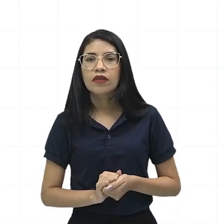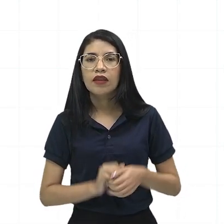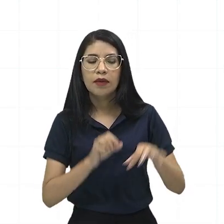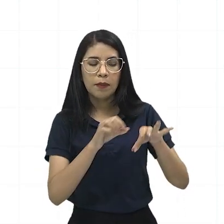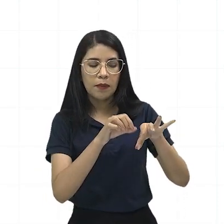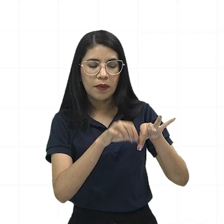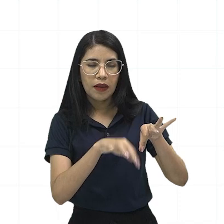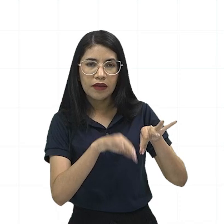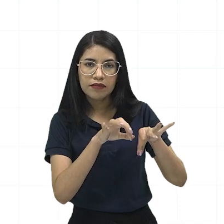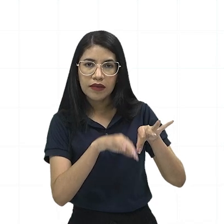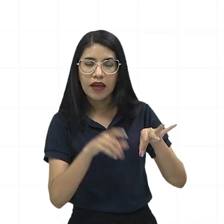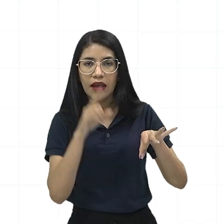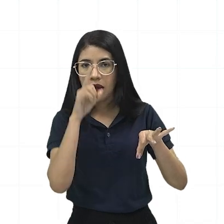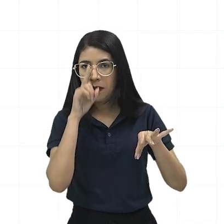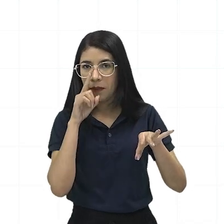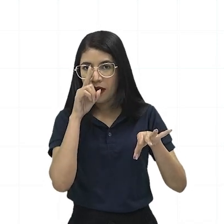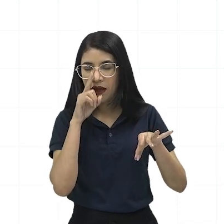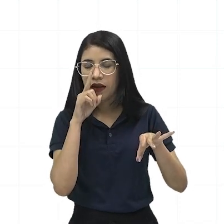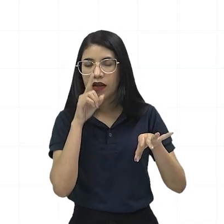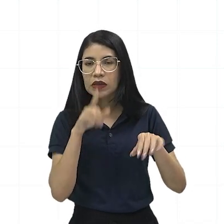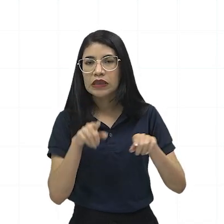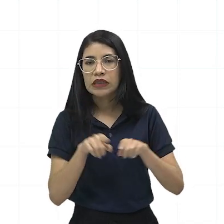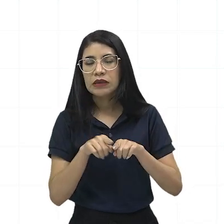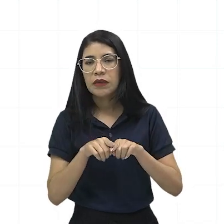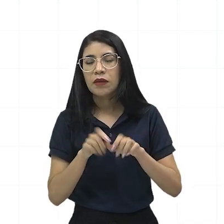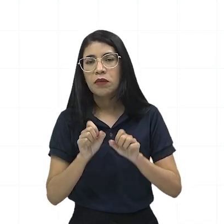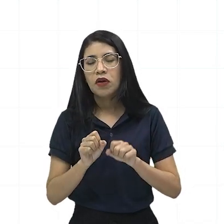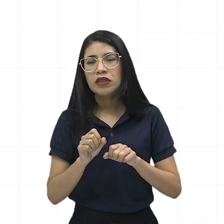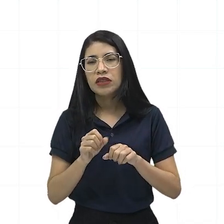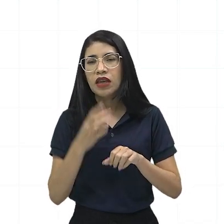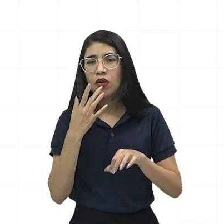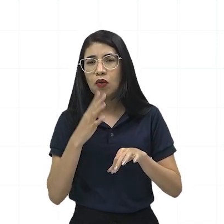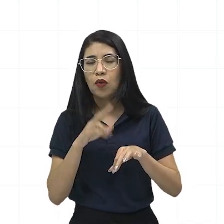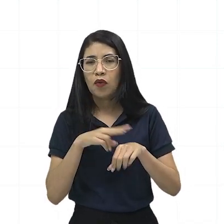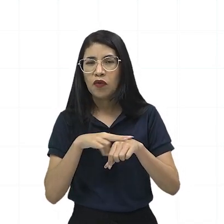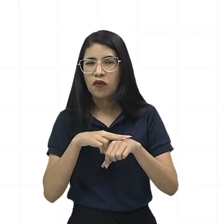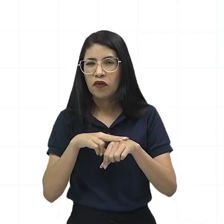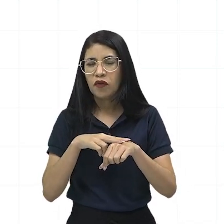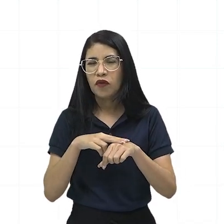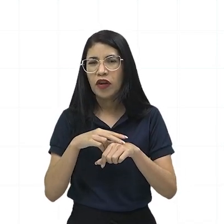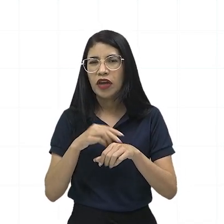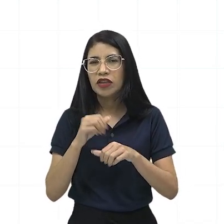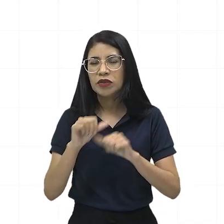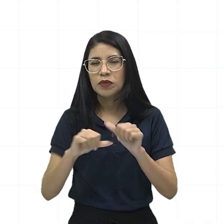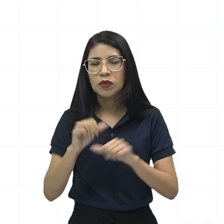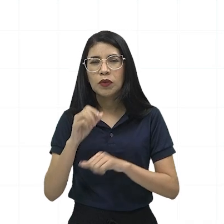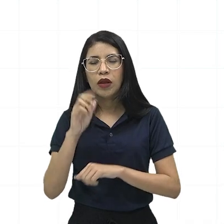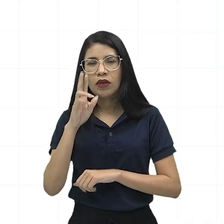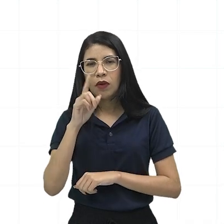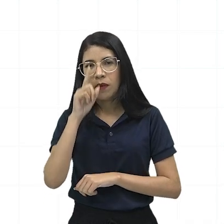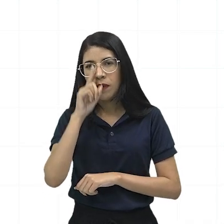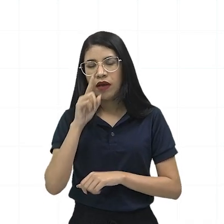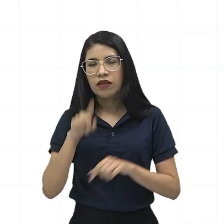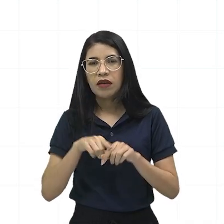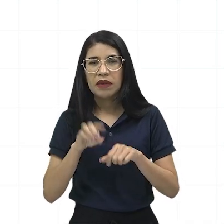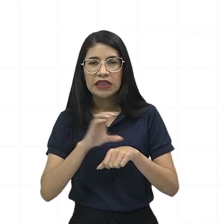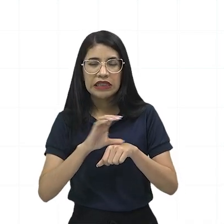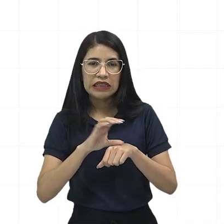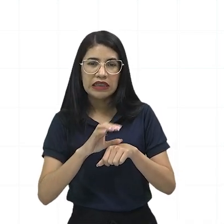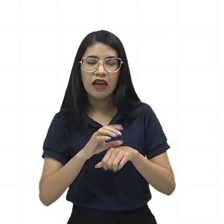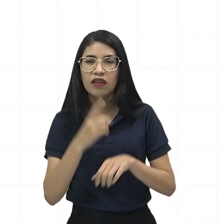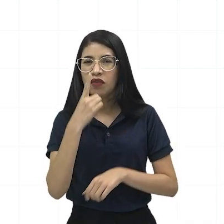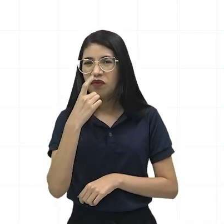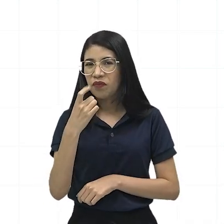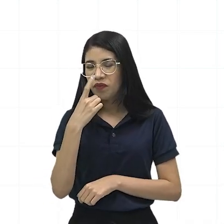corrimento amarelado, né? Ou amarelo esverdeado, ou acinzentado, com mau